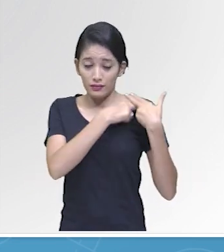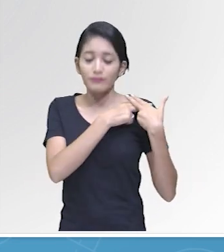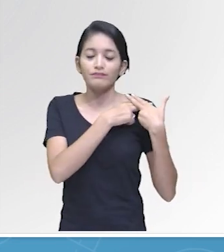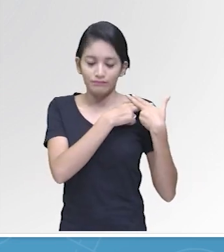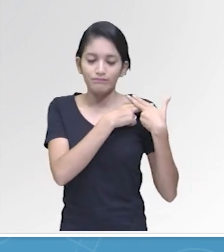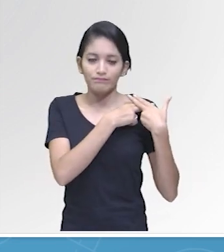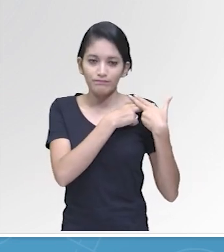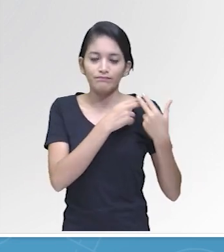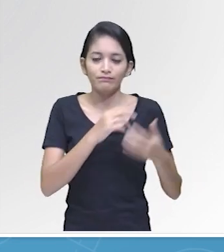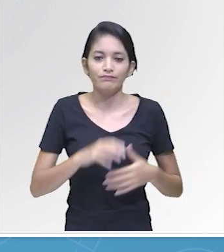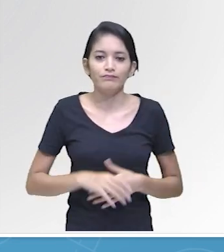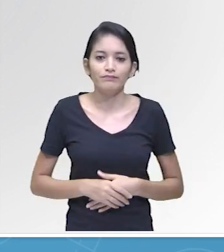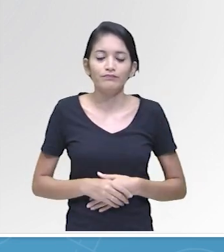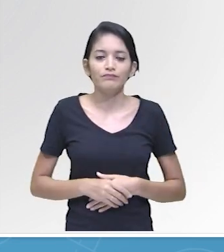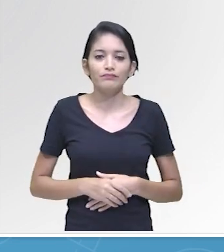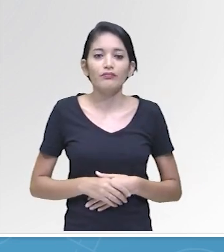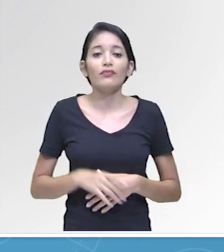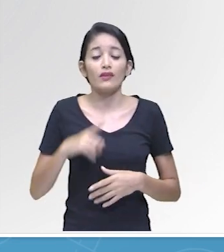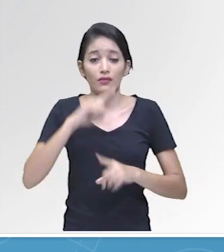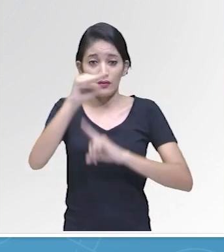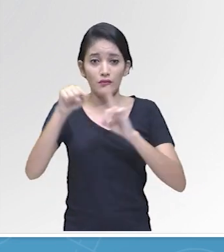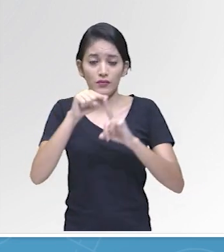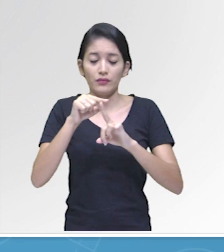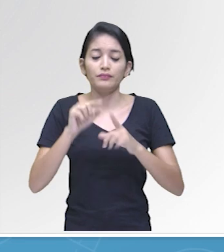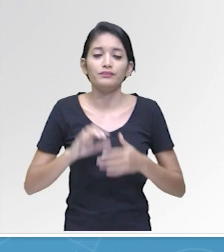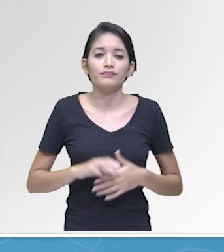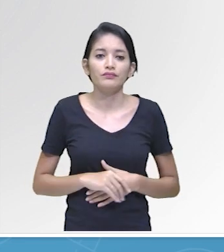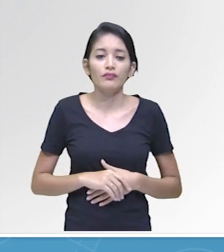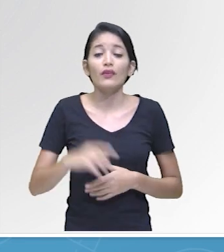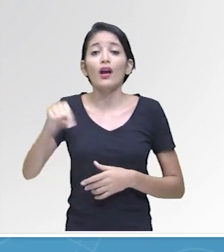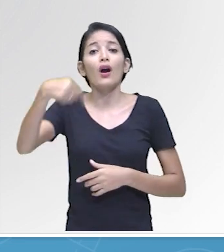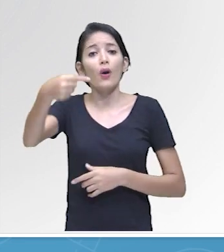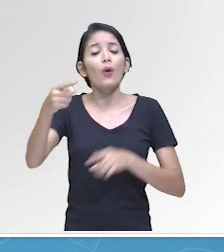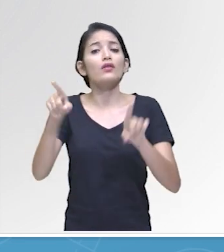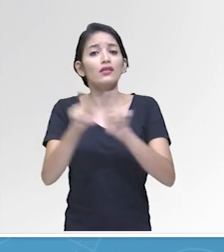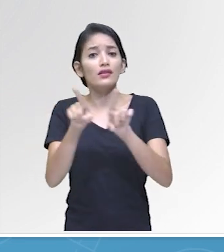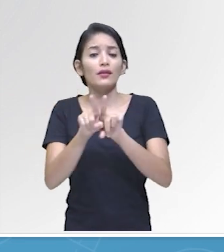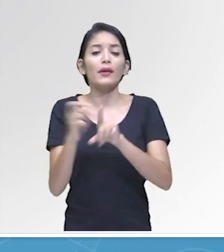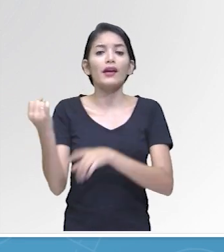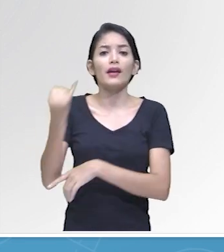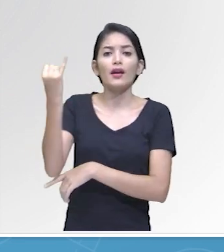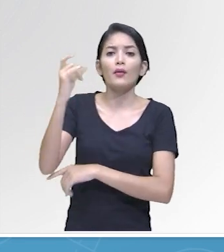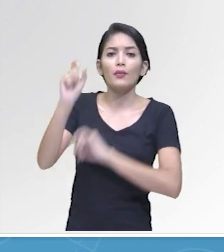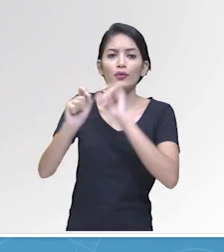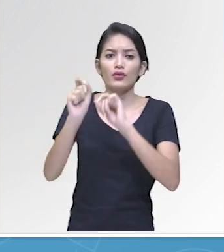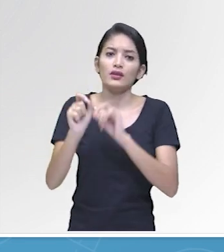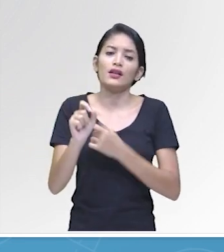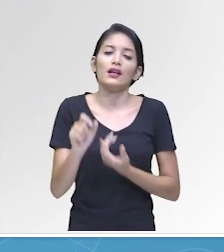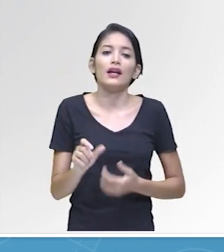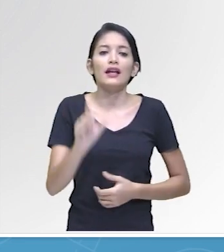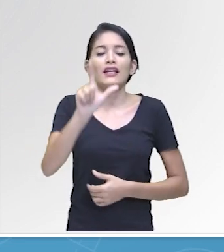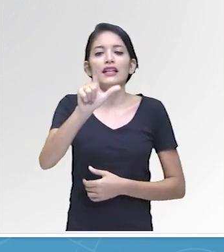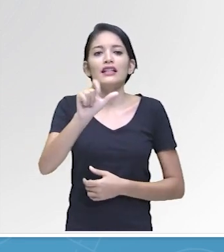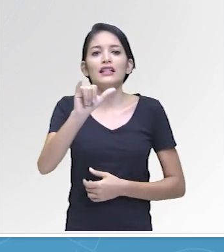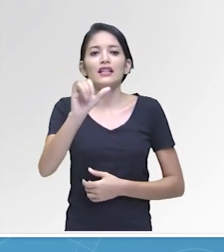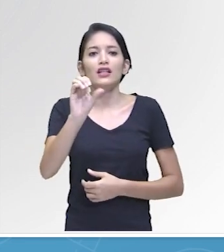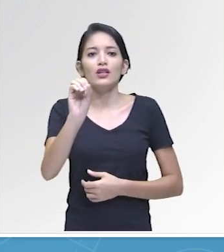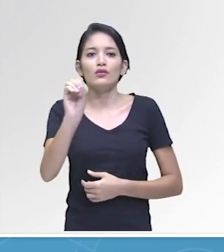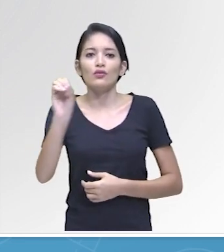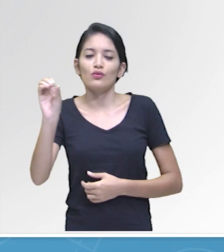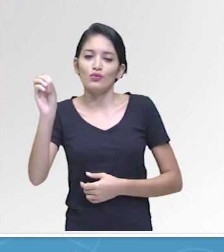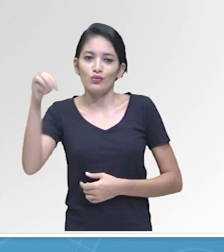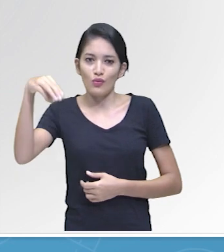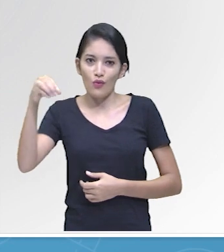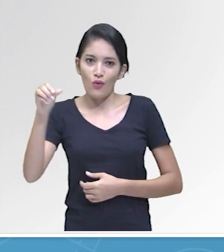por essa função. Outra organela também importante é o lisossomos. Vamos lá na nossa próxima